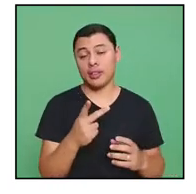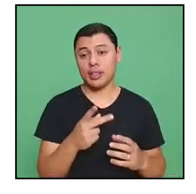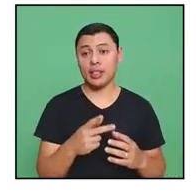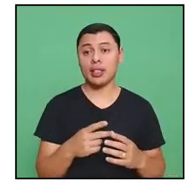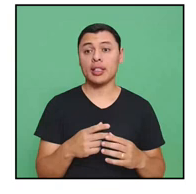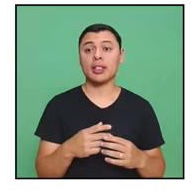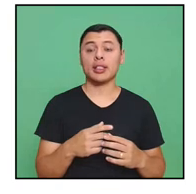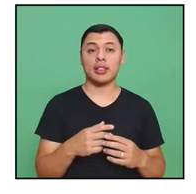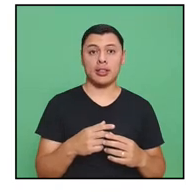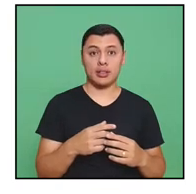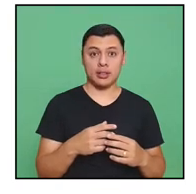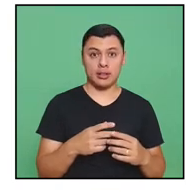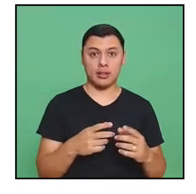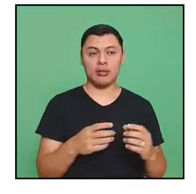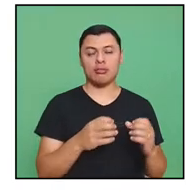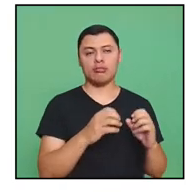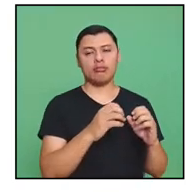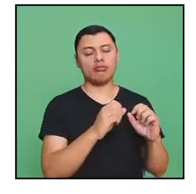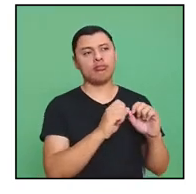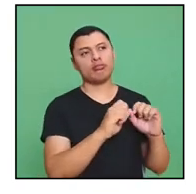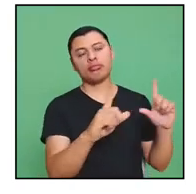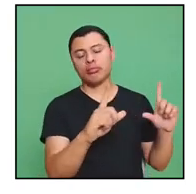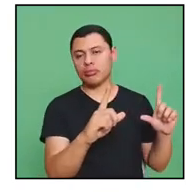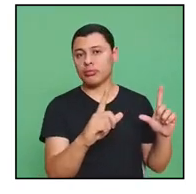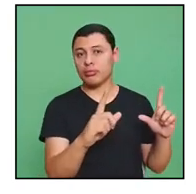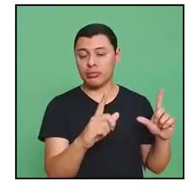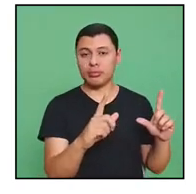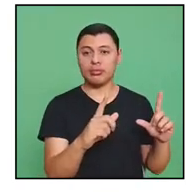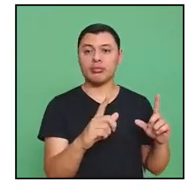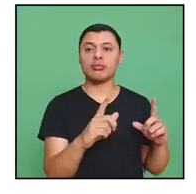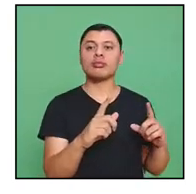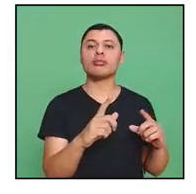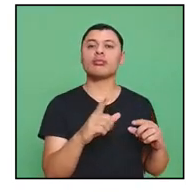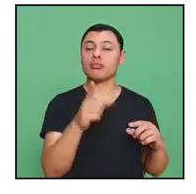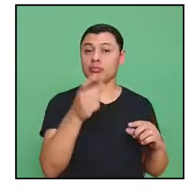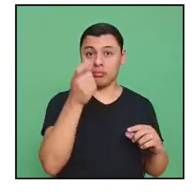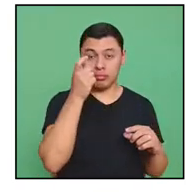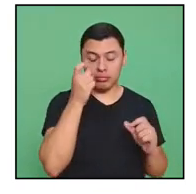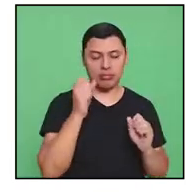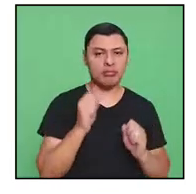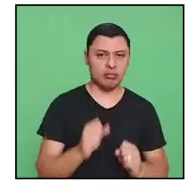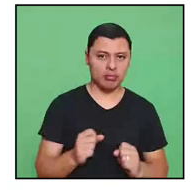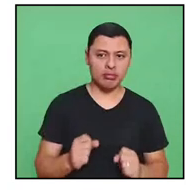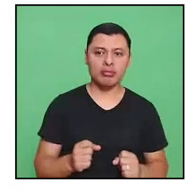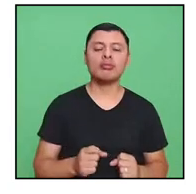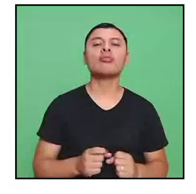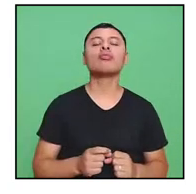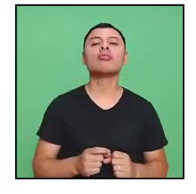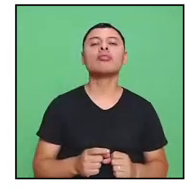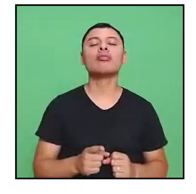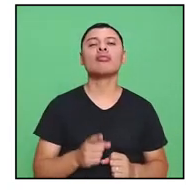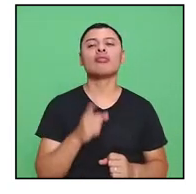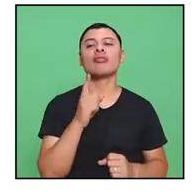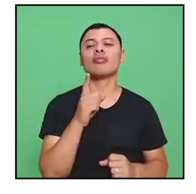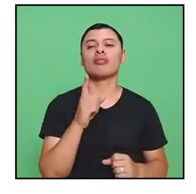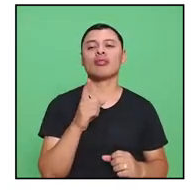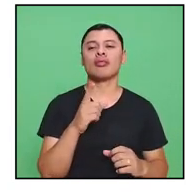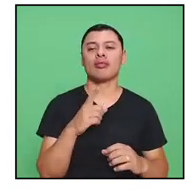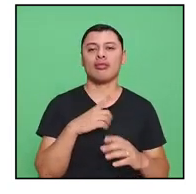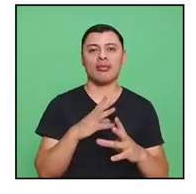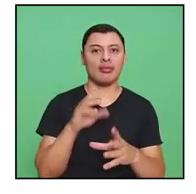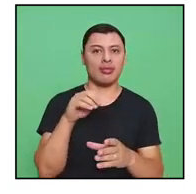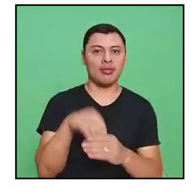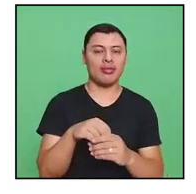e que vai e aparece ali. Dê uma olhadinha, dá para você pode ser, lá na tá embedado lá na exposição,